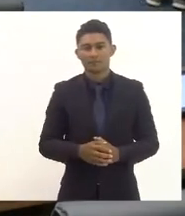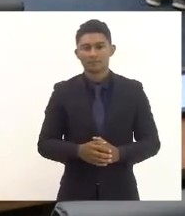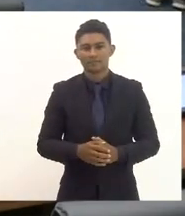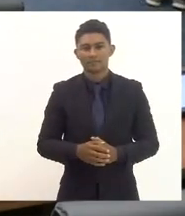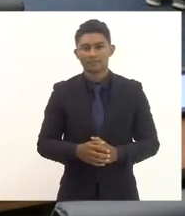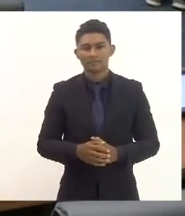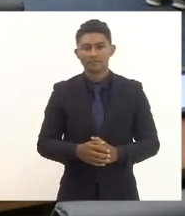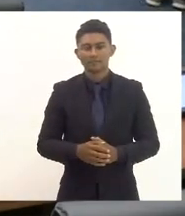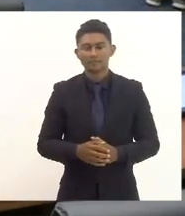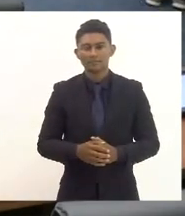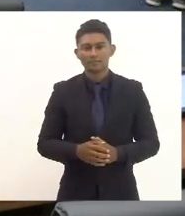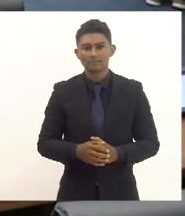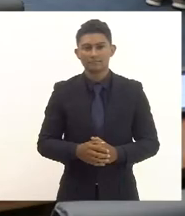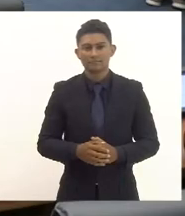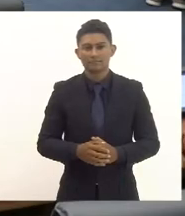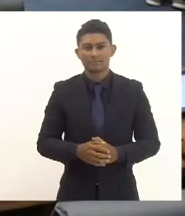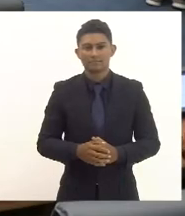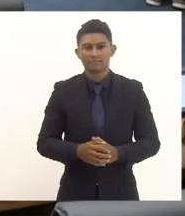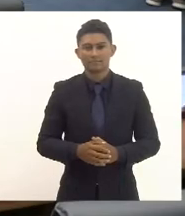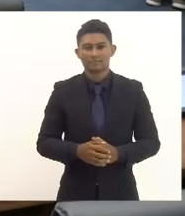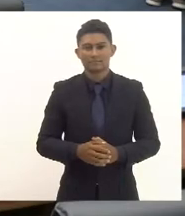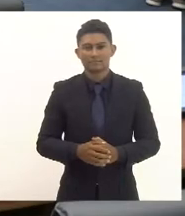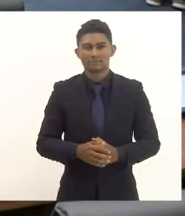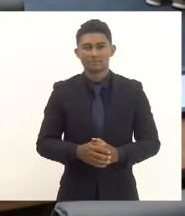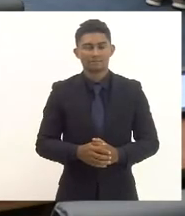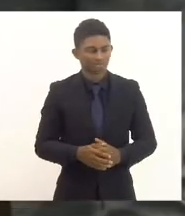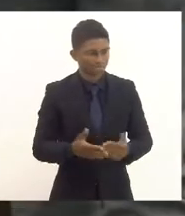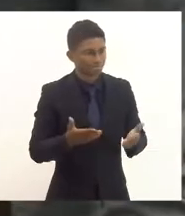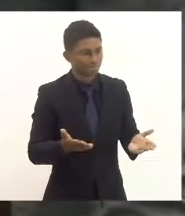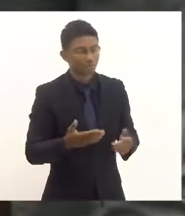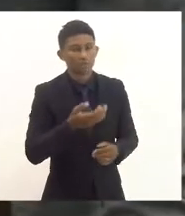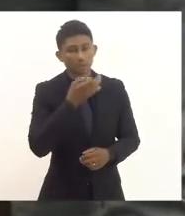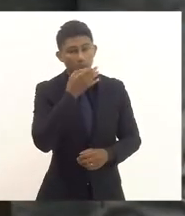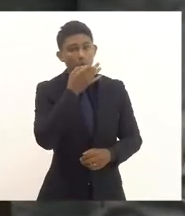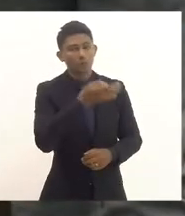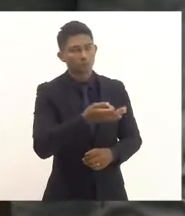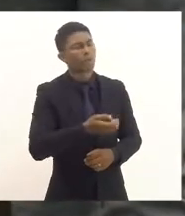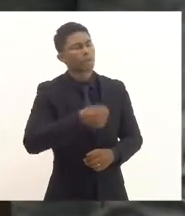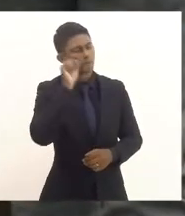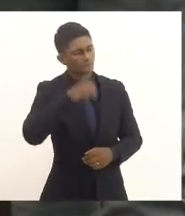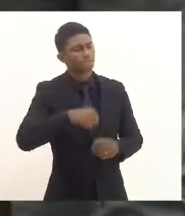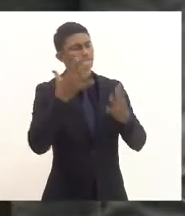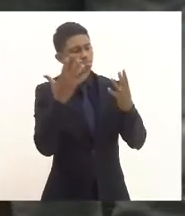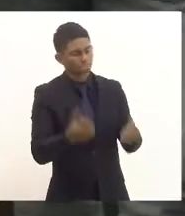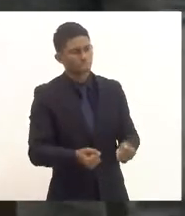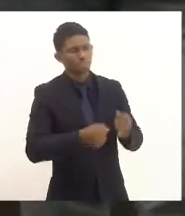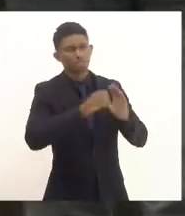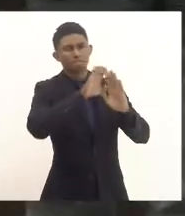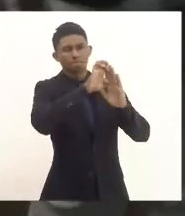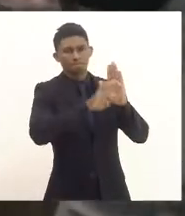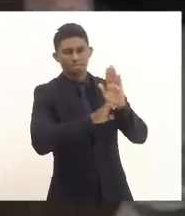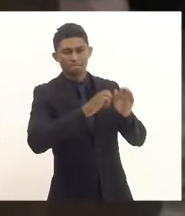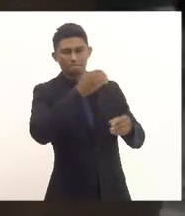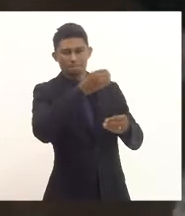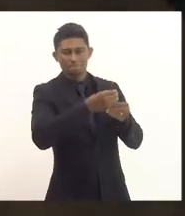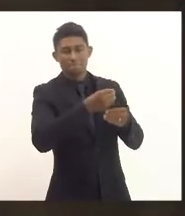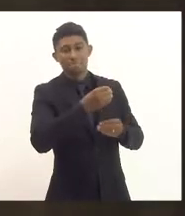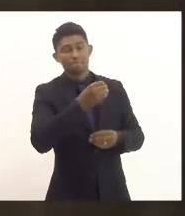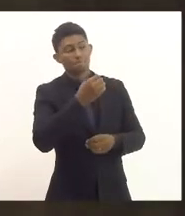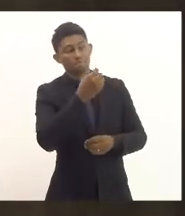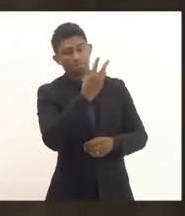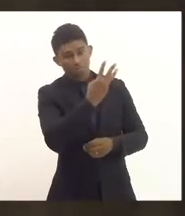a outra pessoa seu presente parecer é favorável com subemendas emendas 3